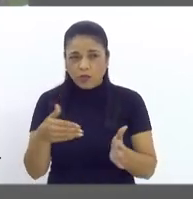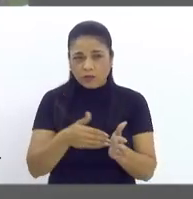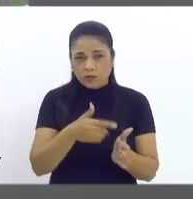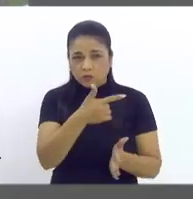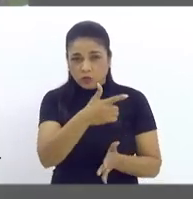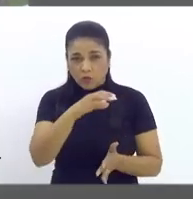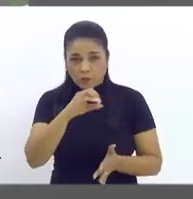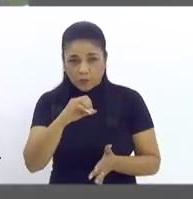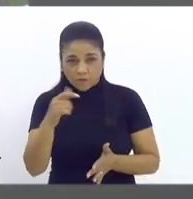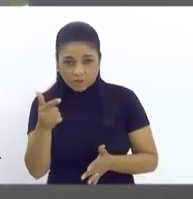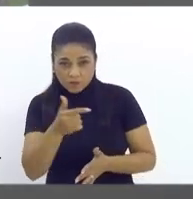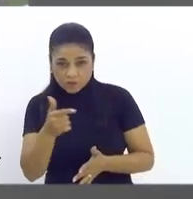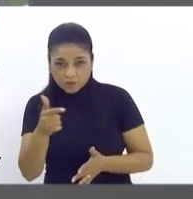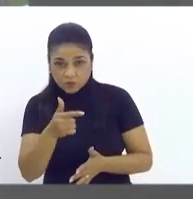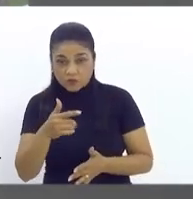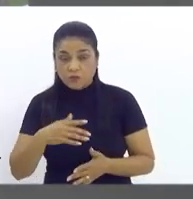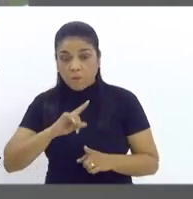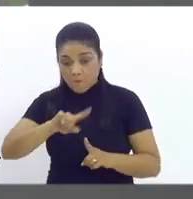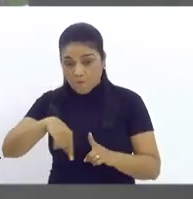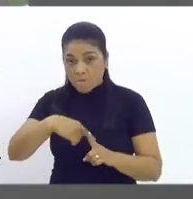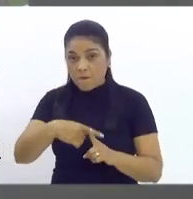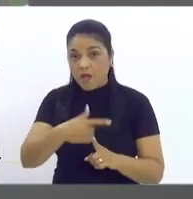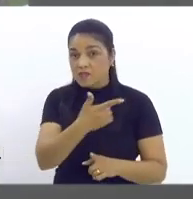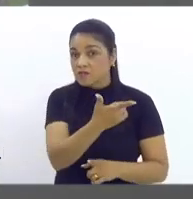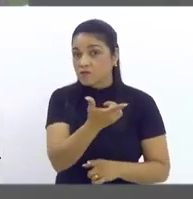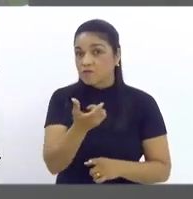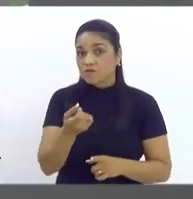20 postos nesse esse ano,